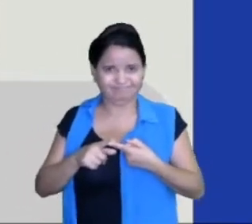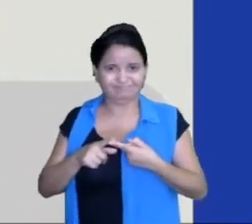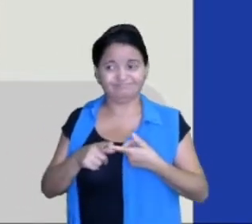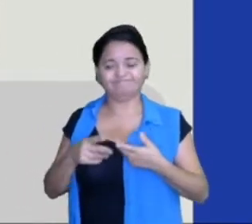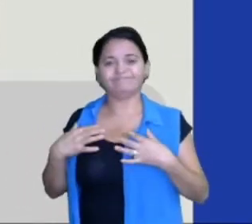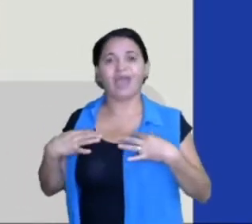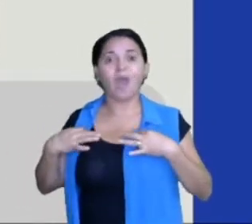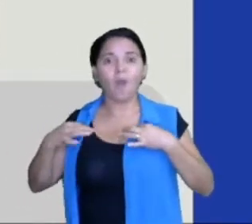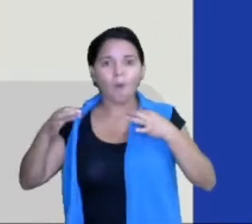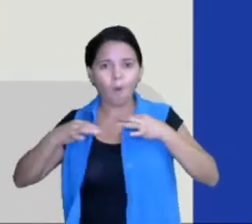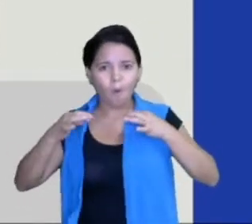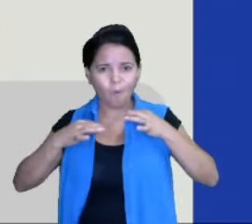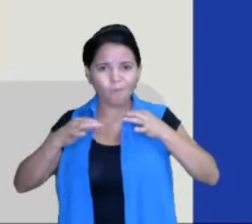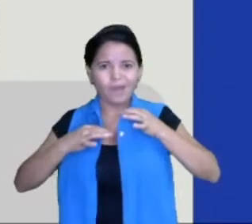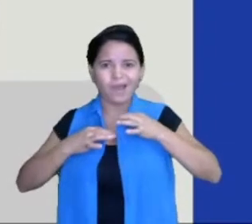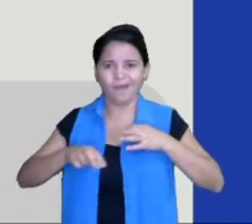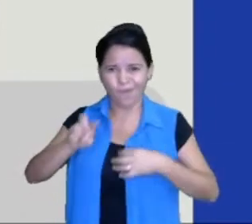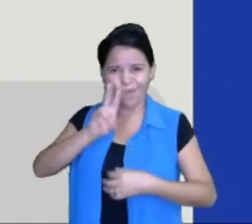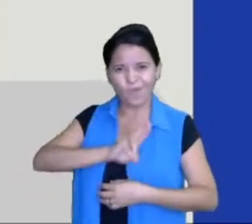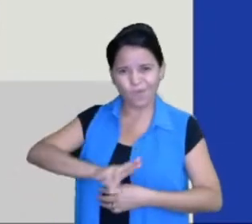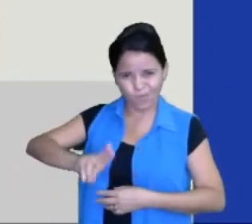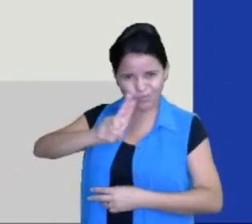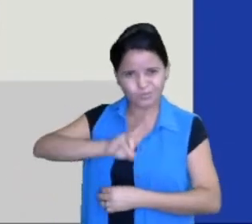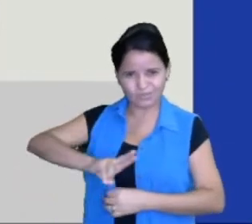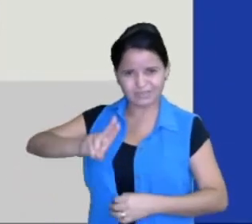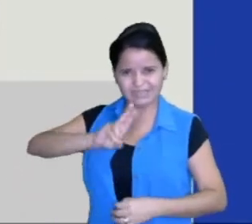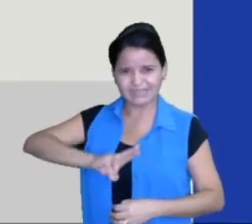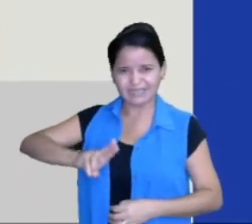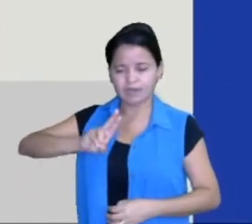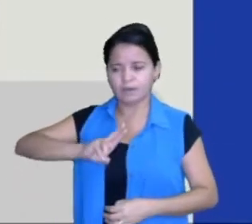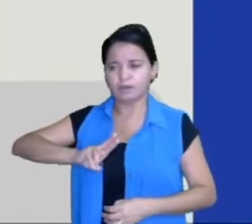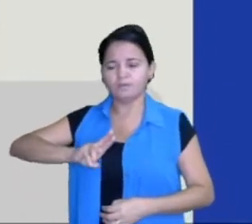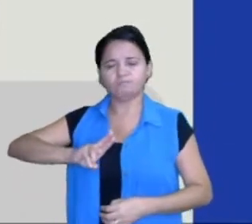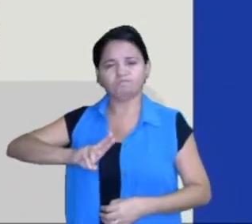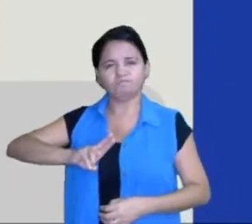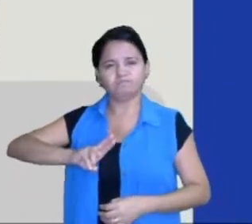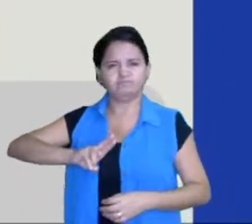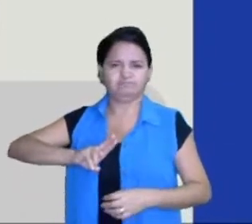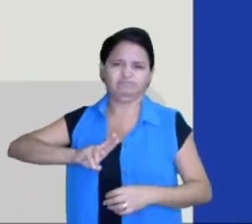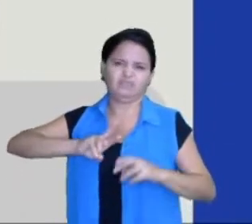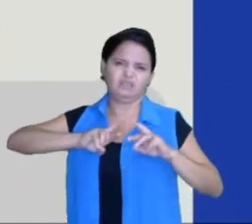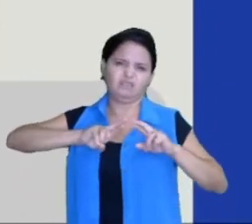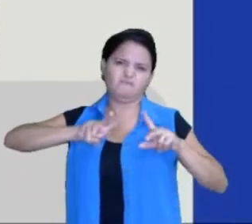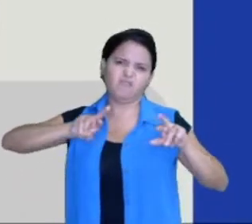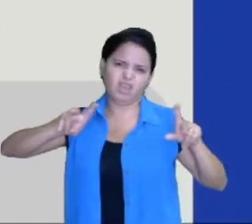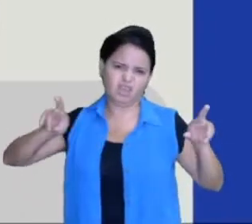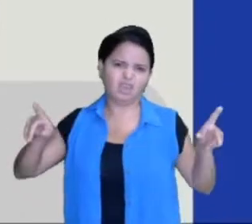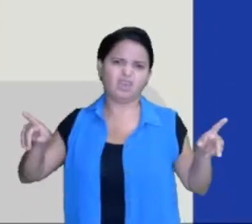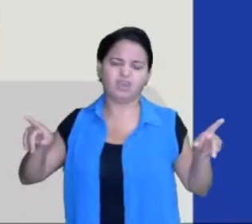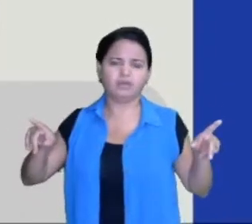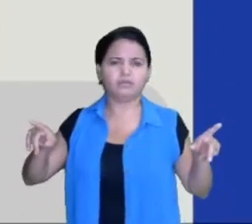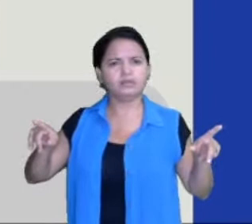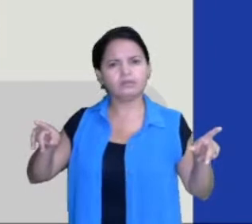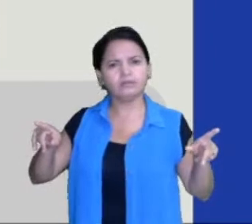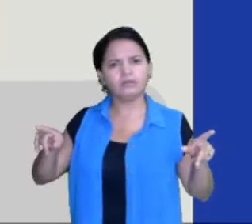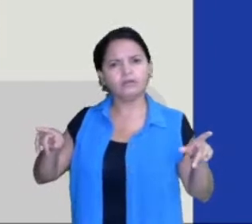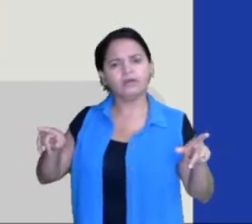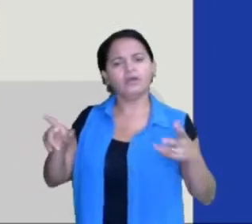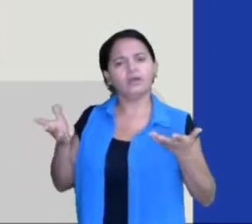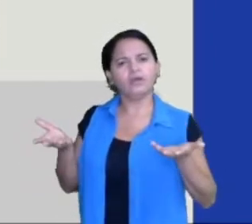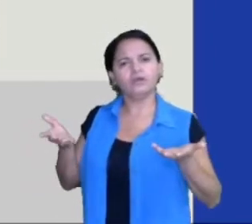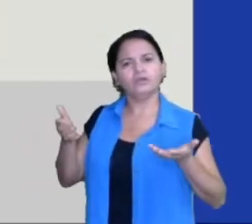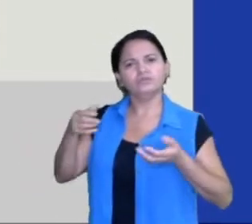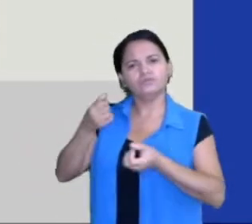Vai diferir um pouco aliás, vai diferir de forma considerável em relação aos nossos escravos, né, do